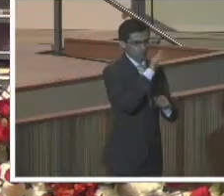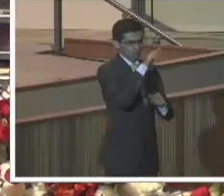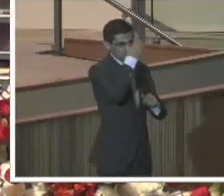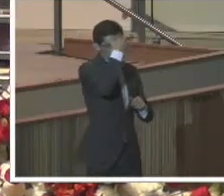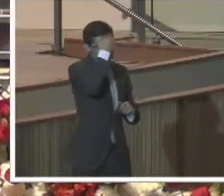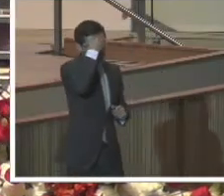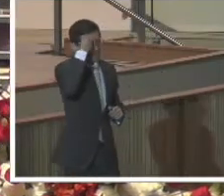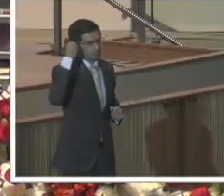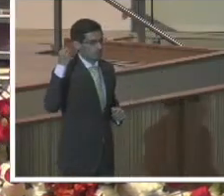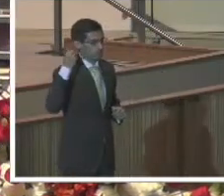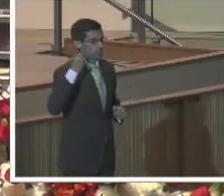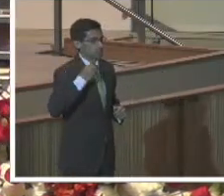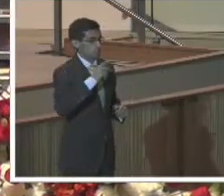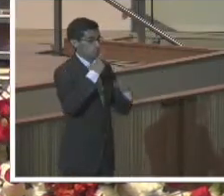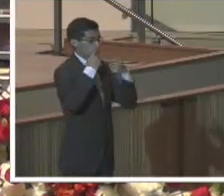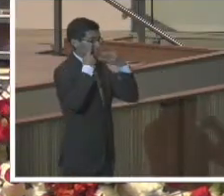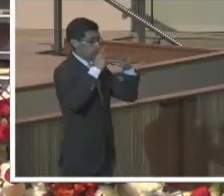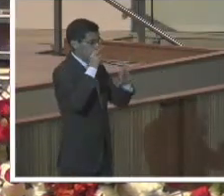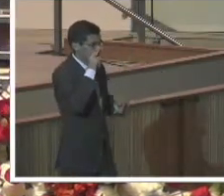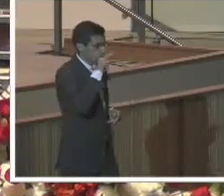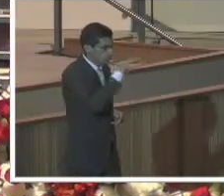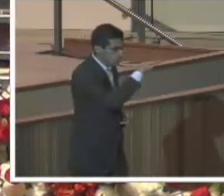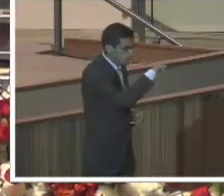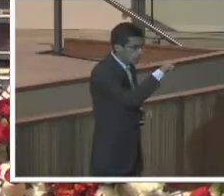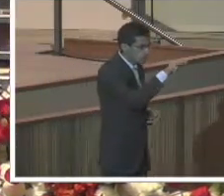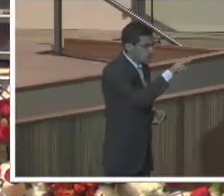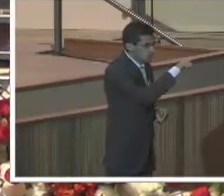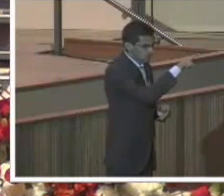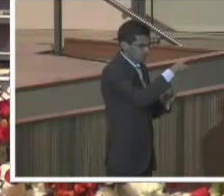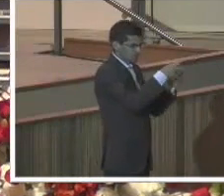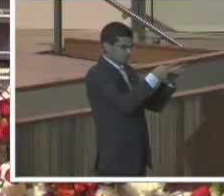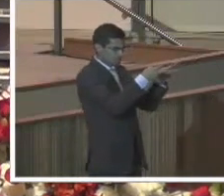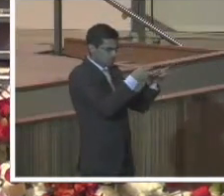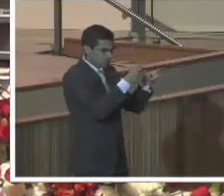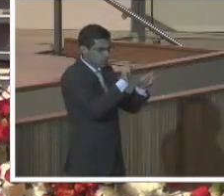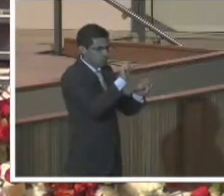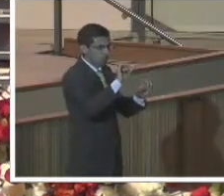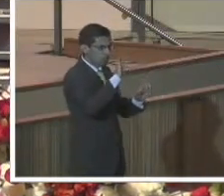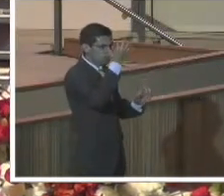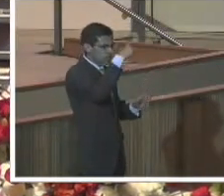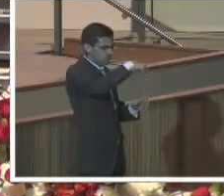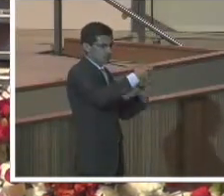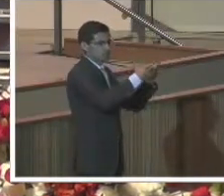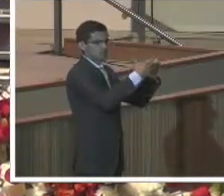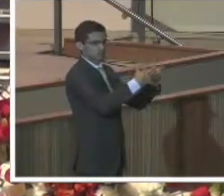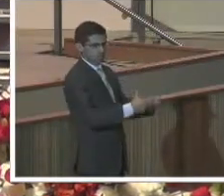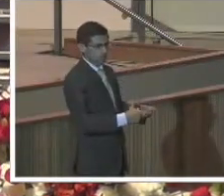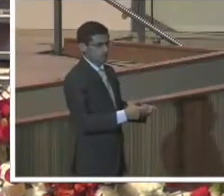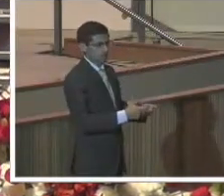Ele olhou para a gente e disse: vocês estão percebendo o que está acontecendo aqui nesse lugar?